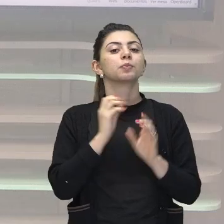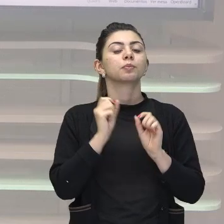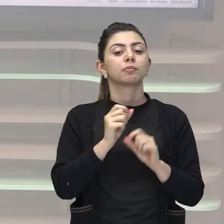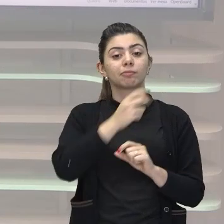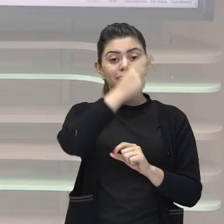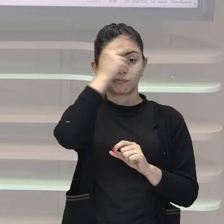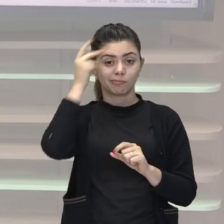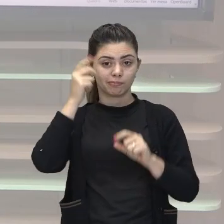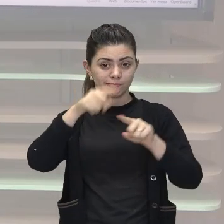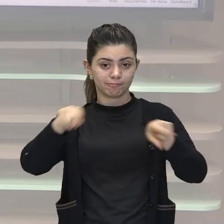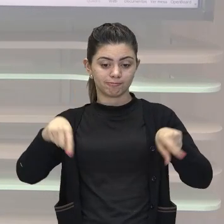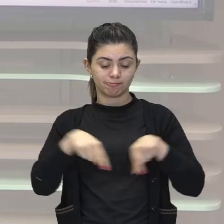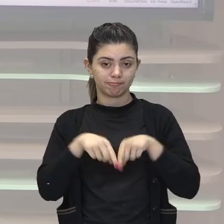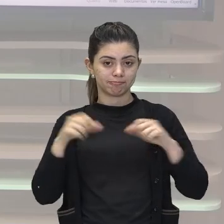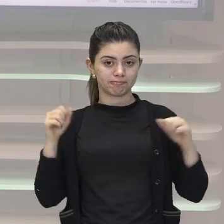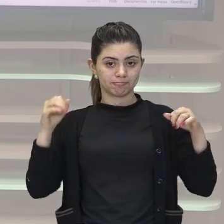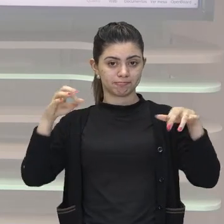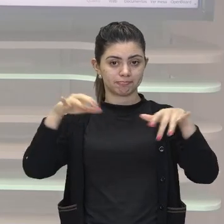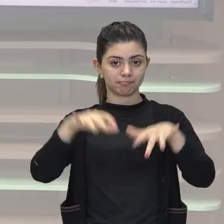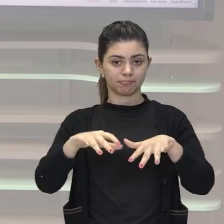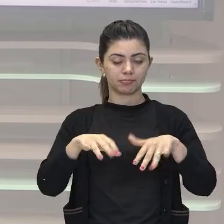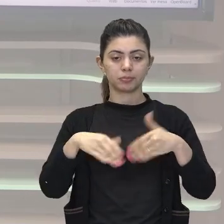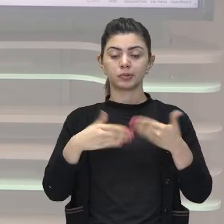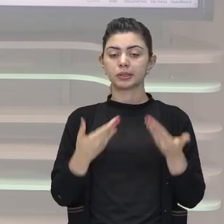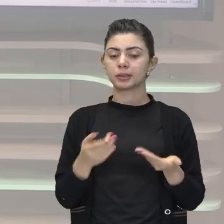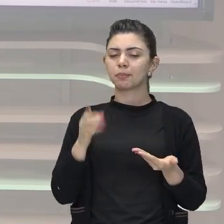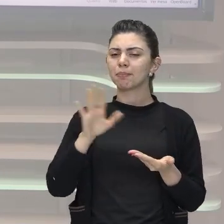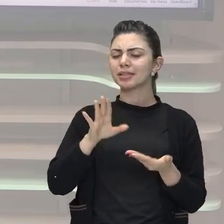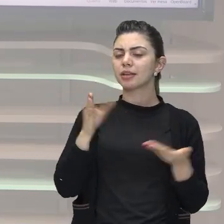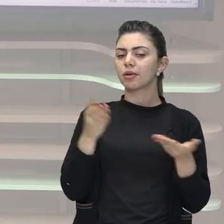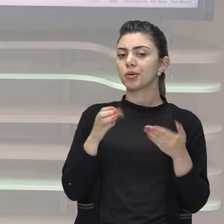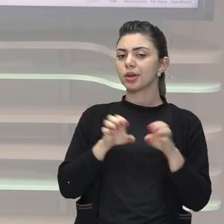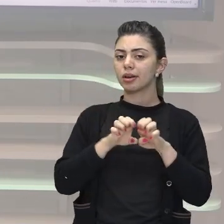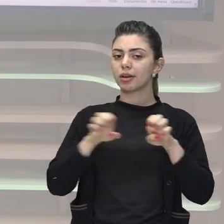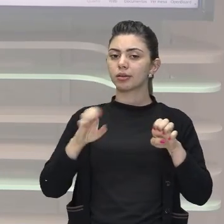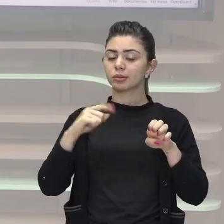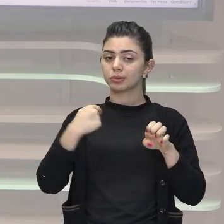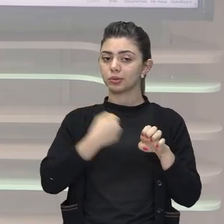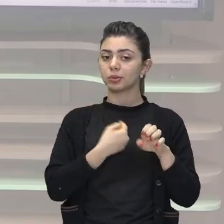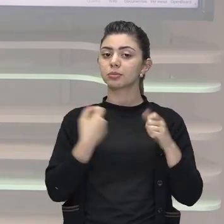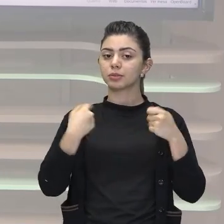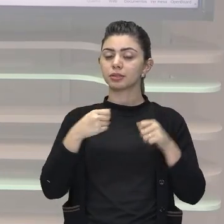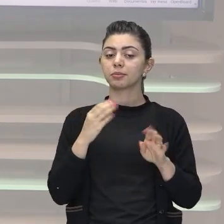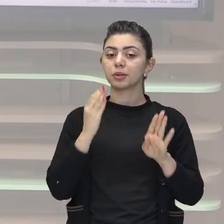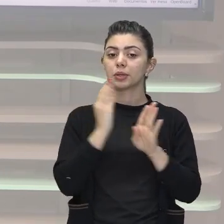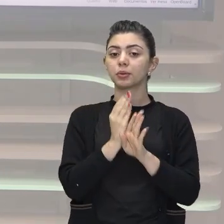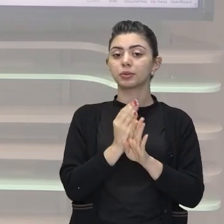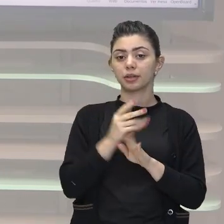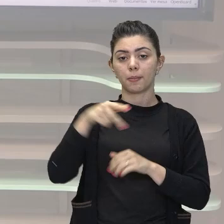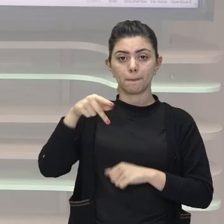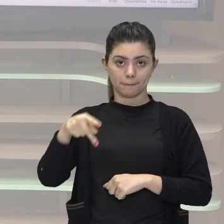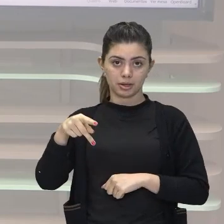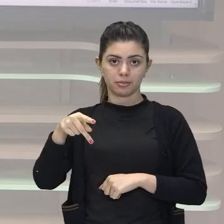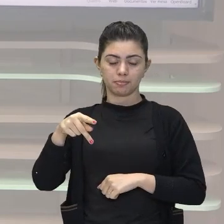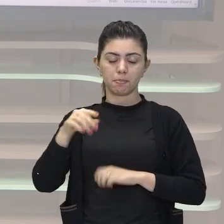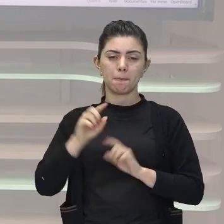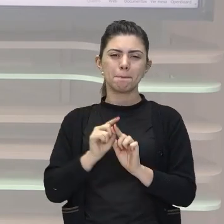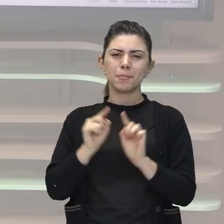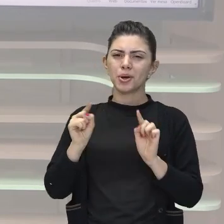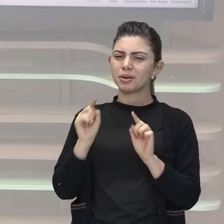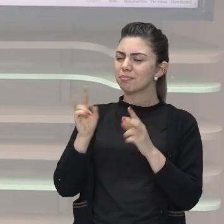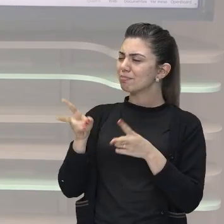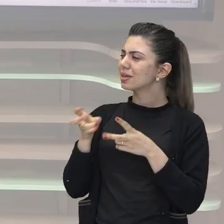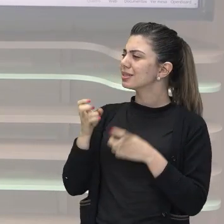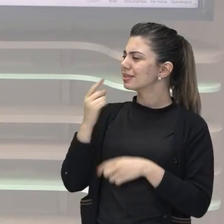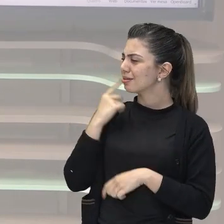de pessoas. Ou seja, aqui nessa equação, a gente quer encontrar o valor do P. Só que esse P